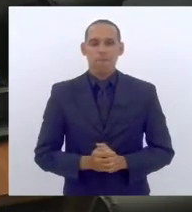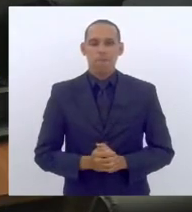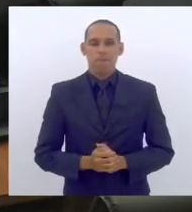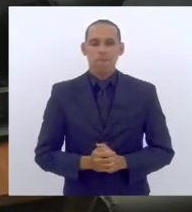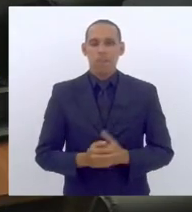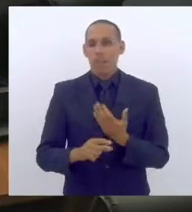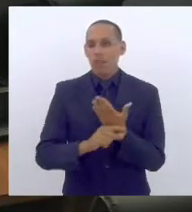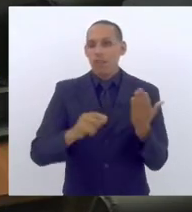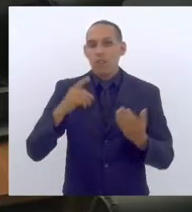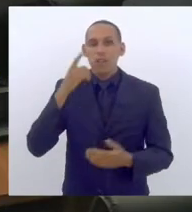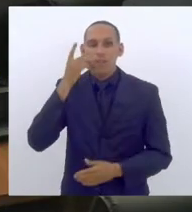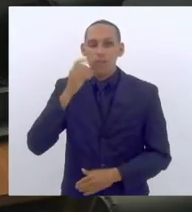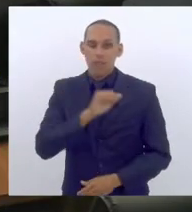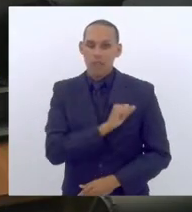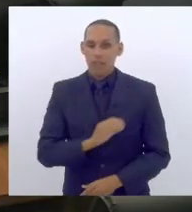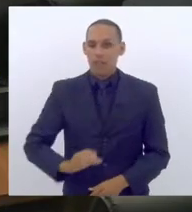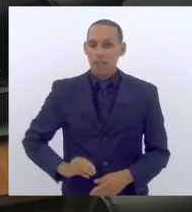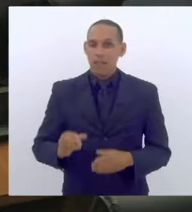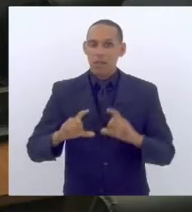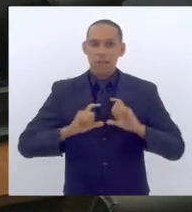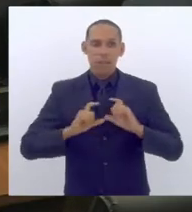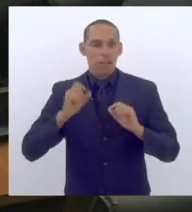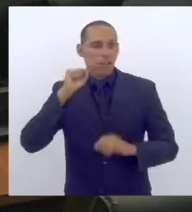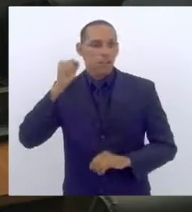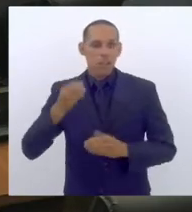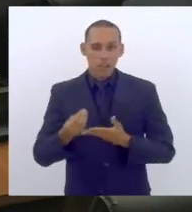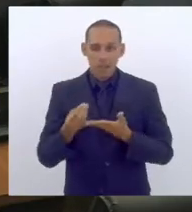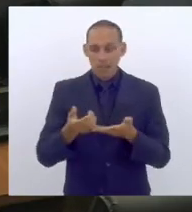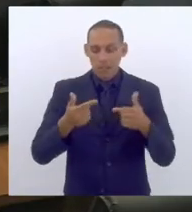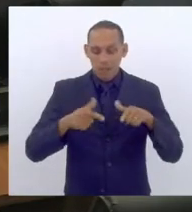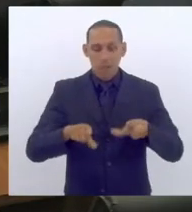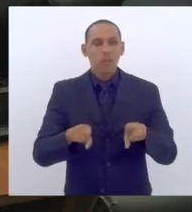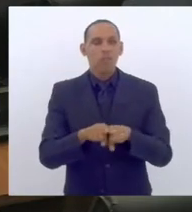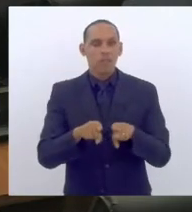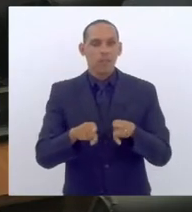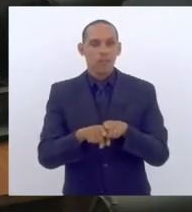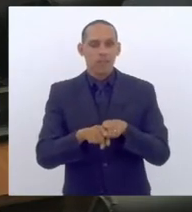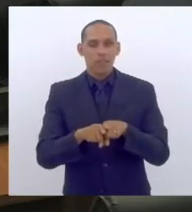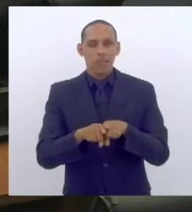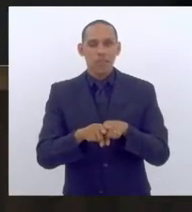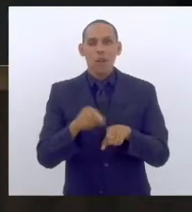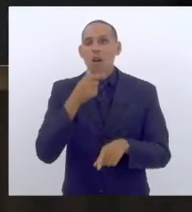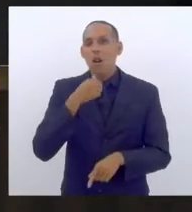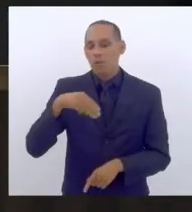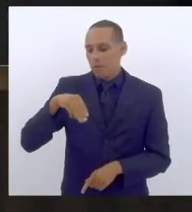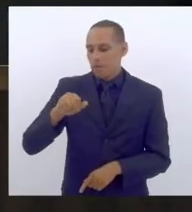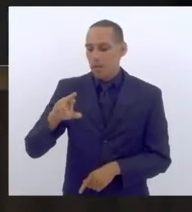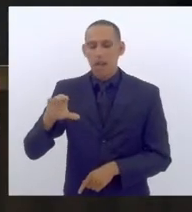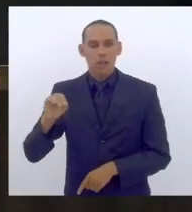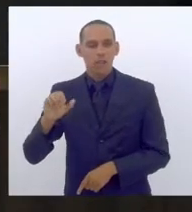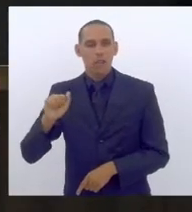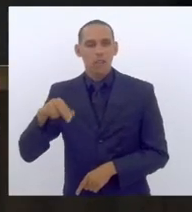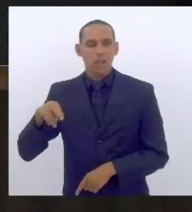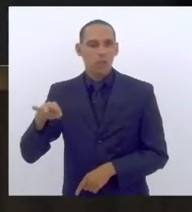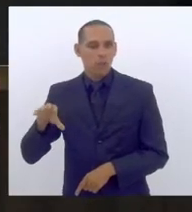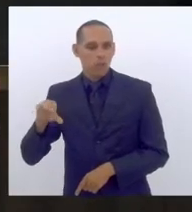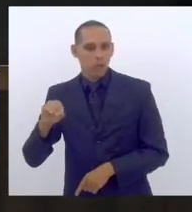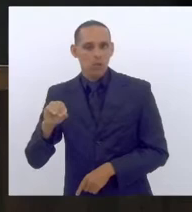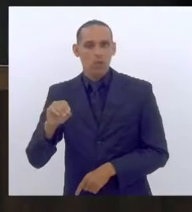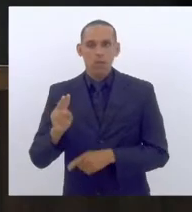de autoria Deputado André Ceciliano que concede medalha Tiradentes respectivo respectivo diploma ao senhor Marco Antônio Guimarães Cardoso